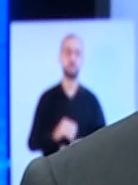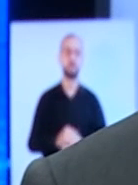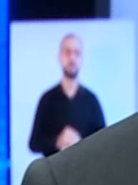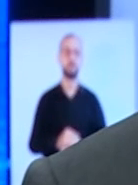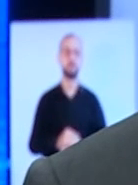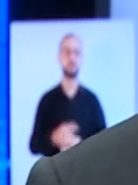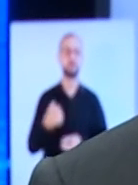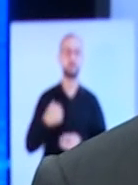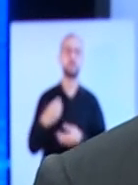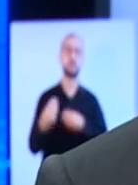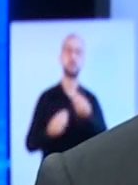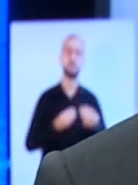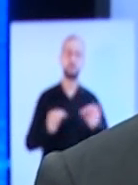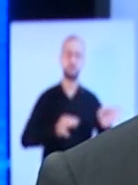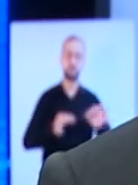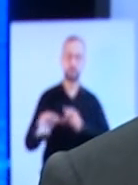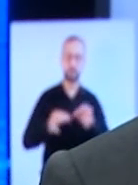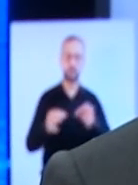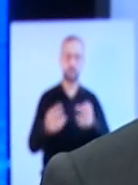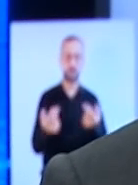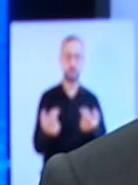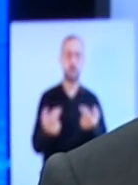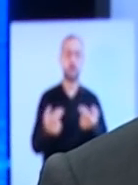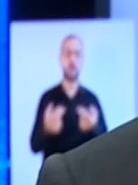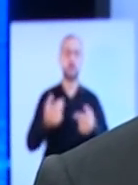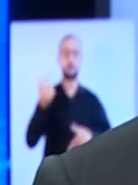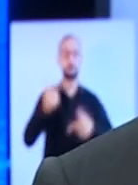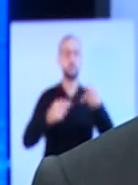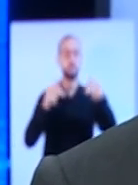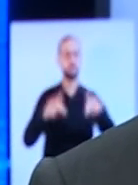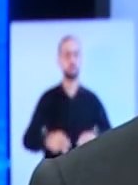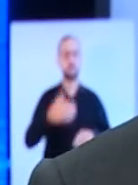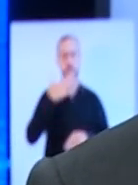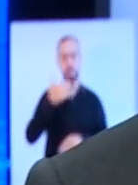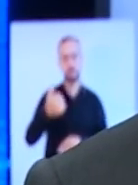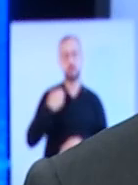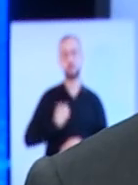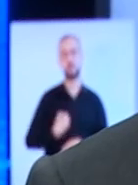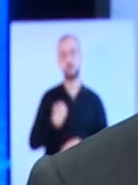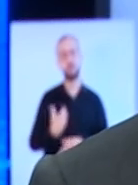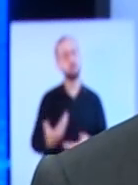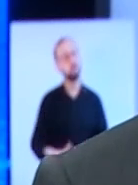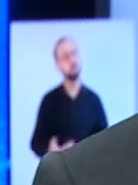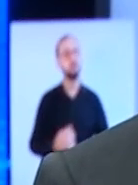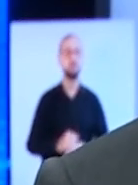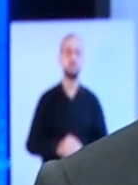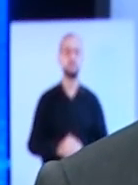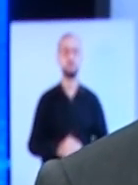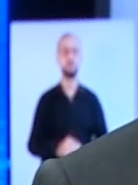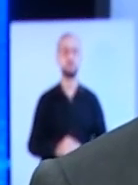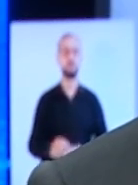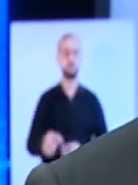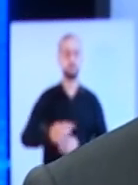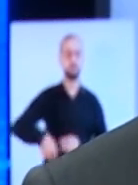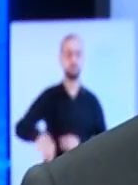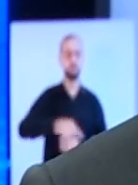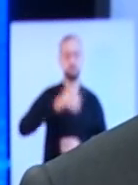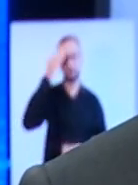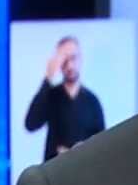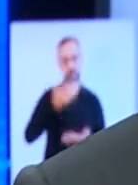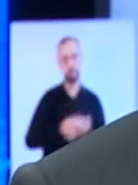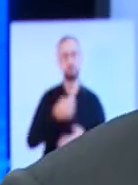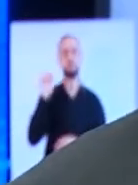o lançamento da campanha Respeite, para conscientização do uso dos assentos prioritários no transporte público. Lembrando que, em qualquer caso